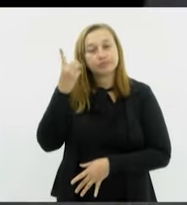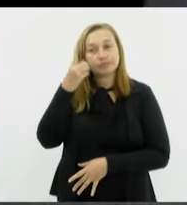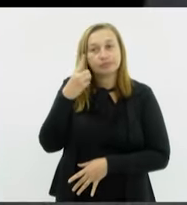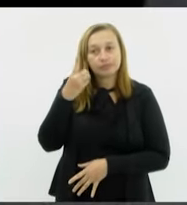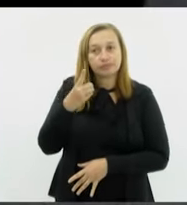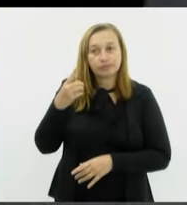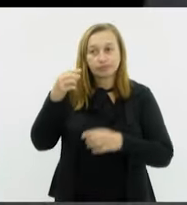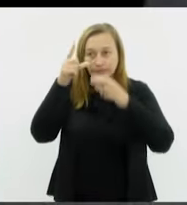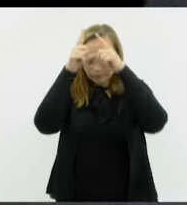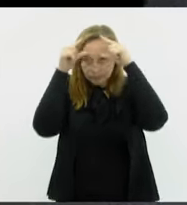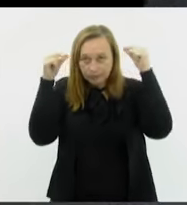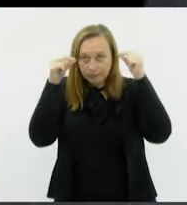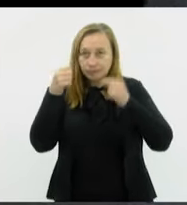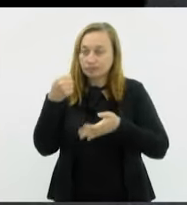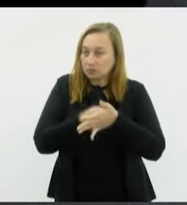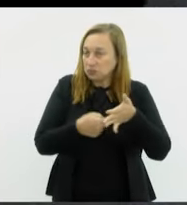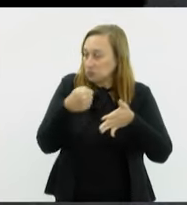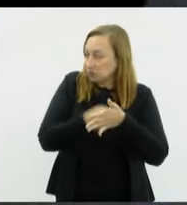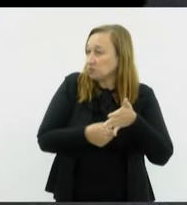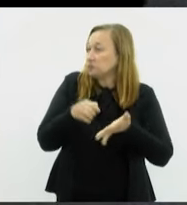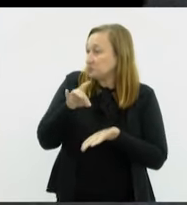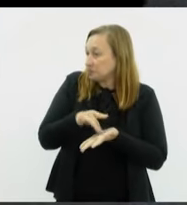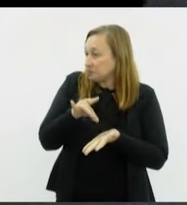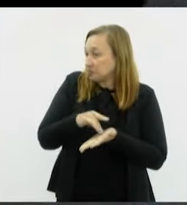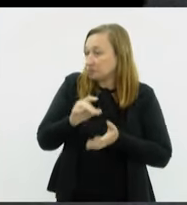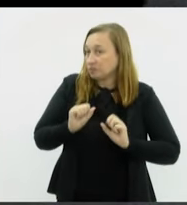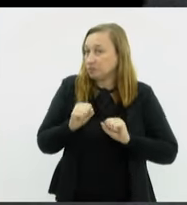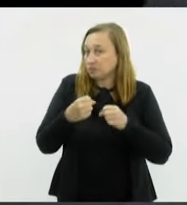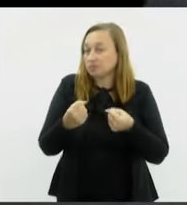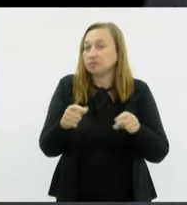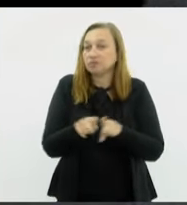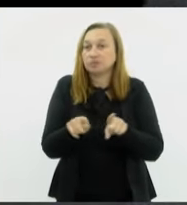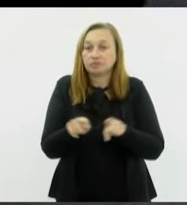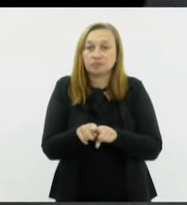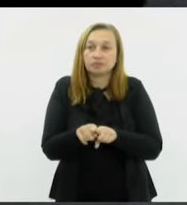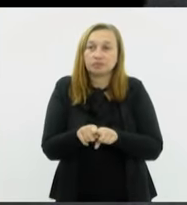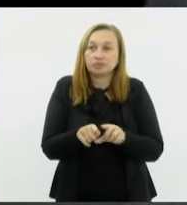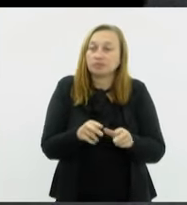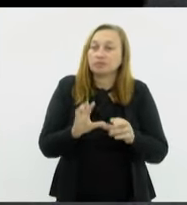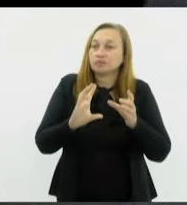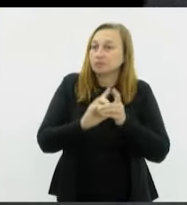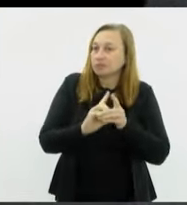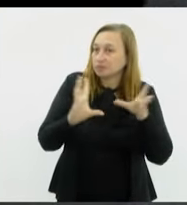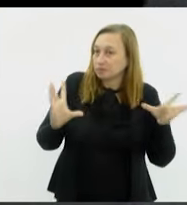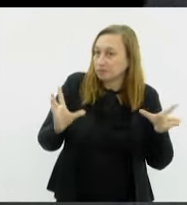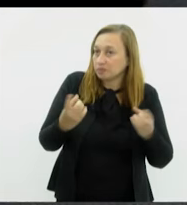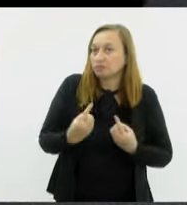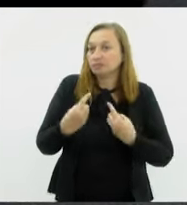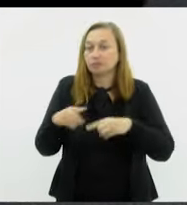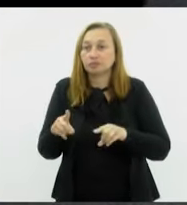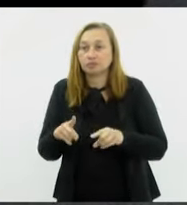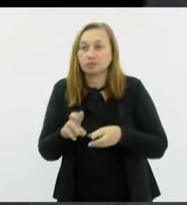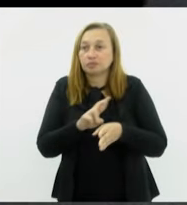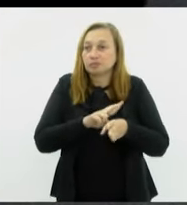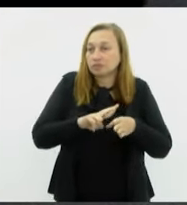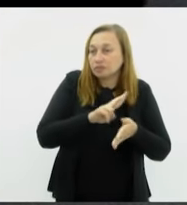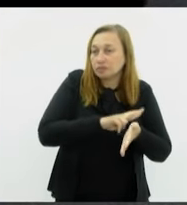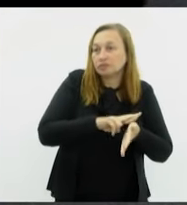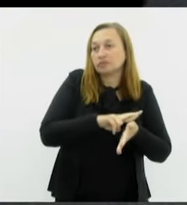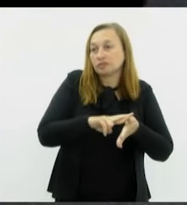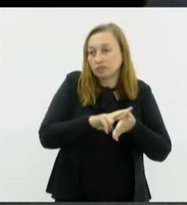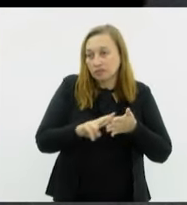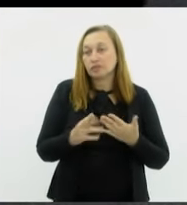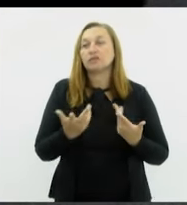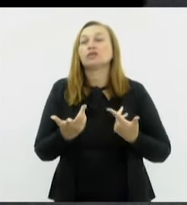Rejane, muito combativa, a defensora também das lutas pela democracia, contra o racismo, além de, claro, a saúde,